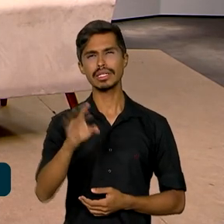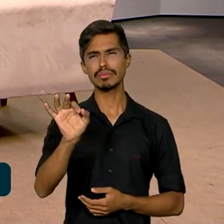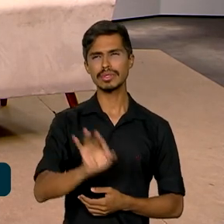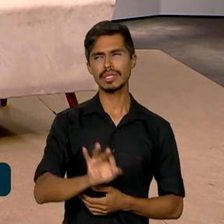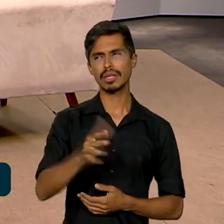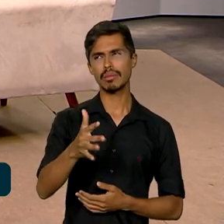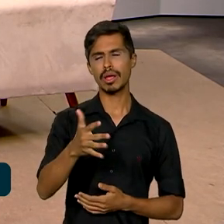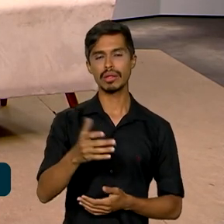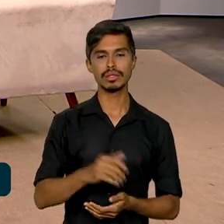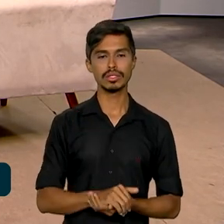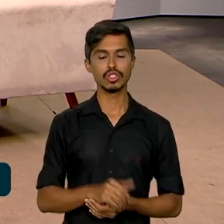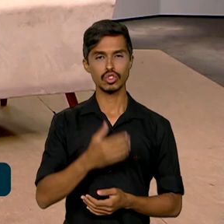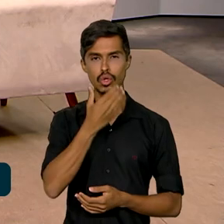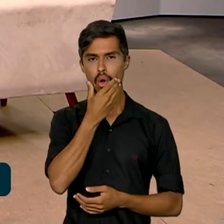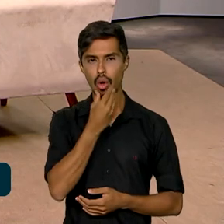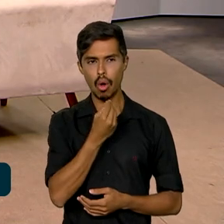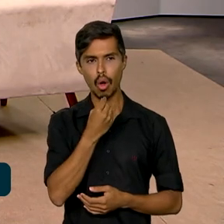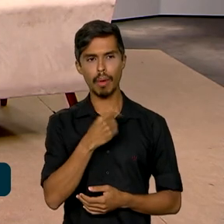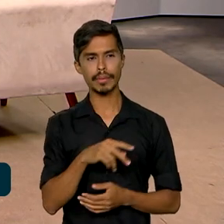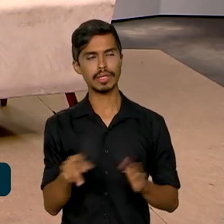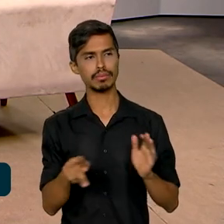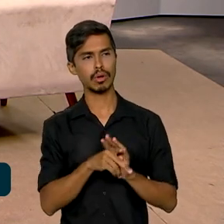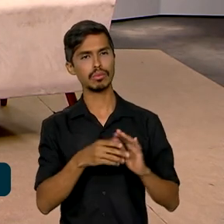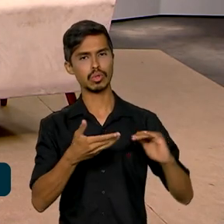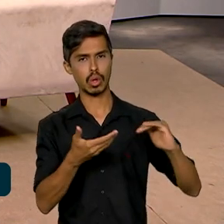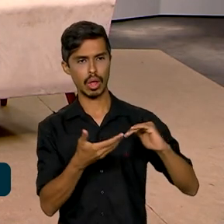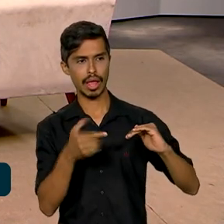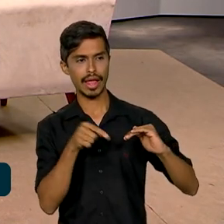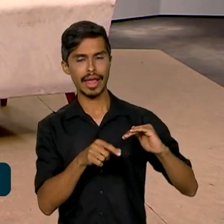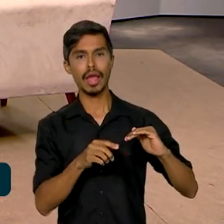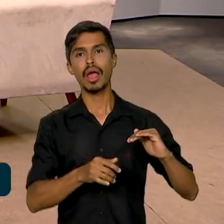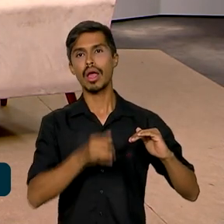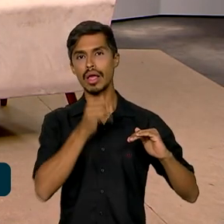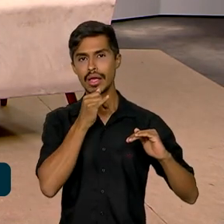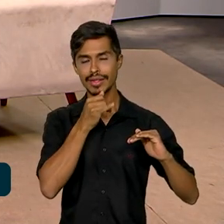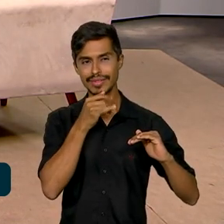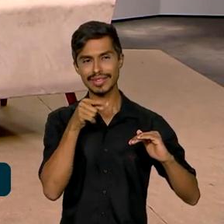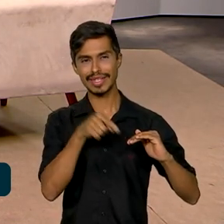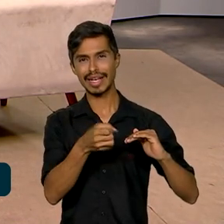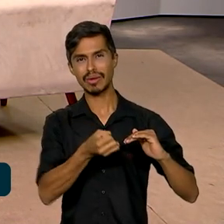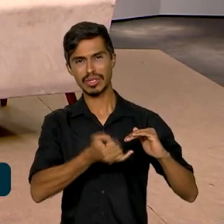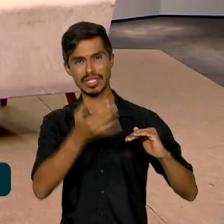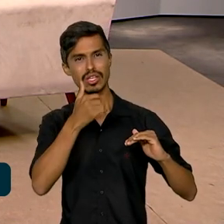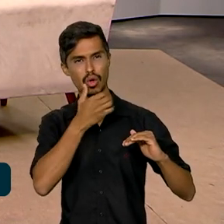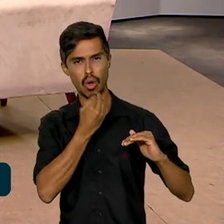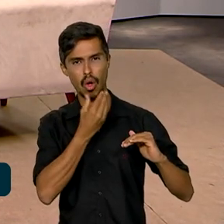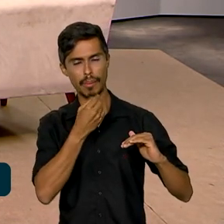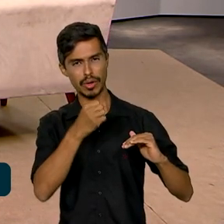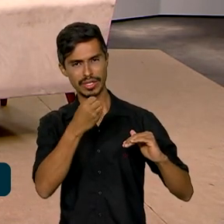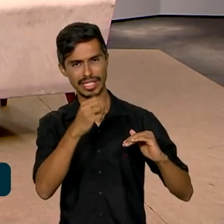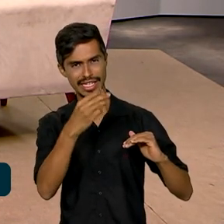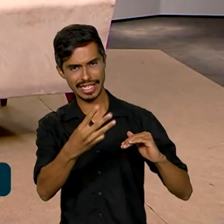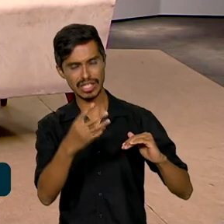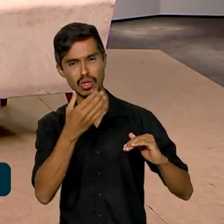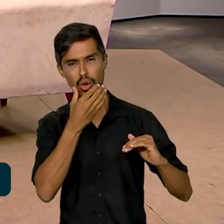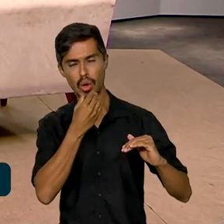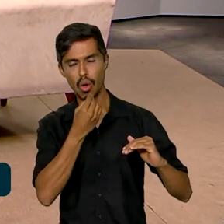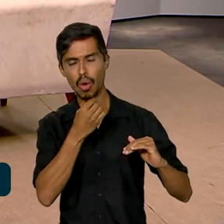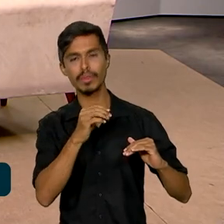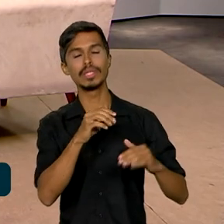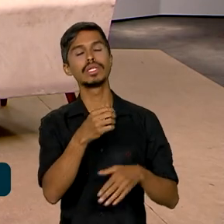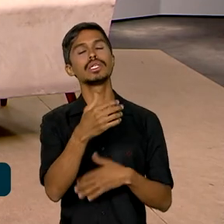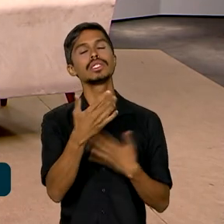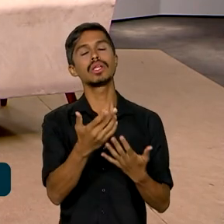83% de homens no Congresso Nacional é um exemplo de baixa representatividade das mulheres nos espaços